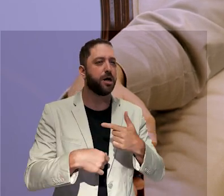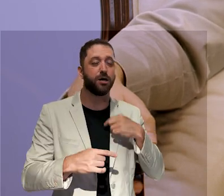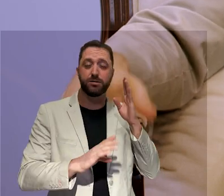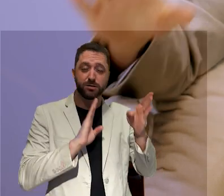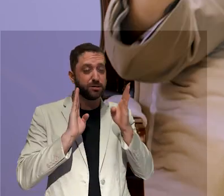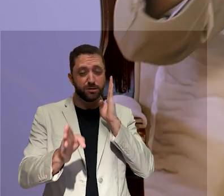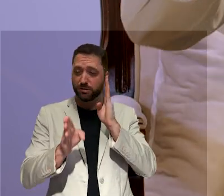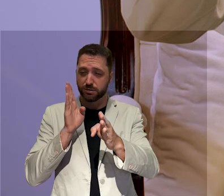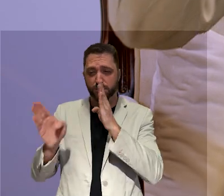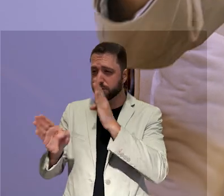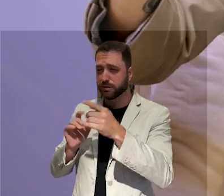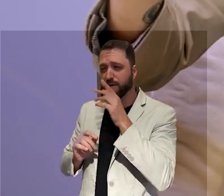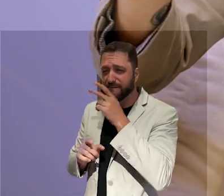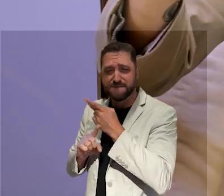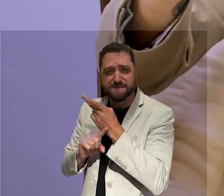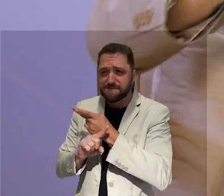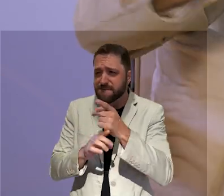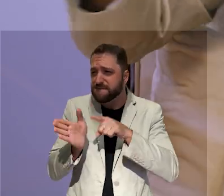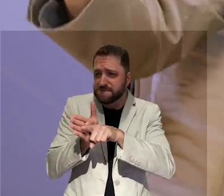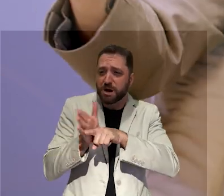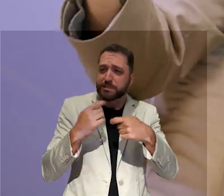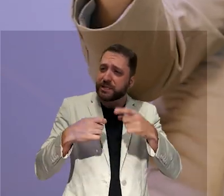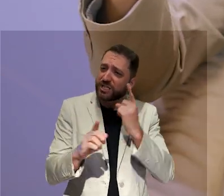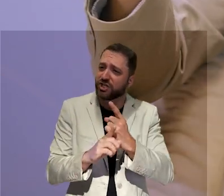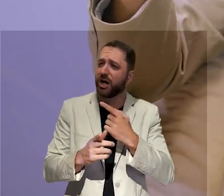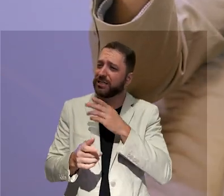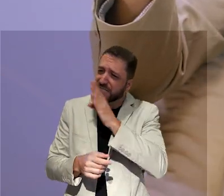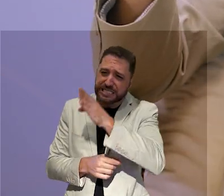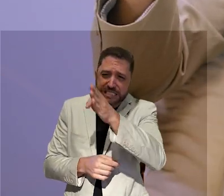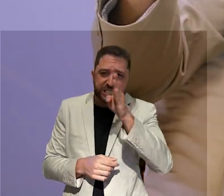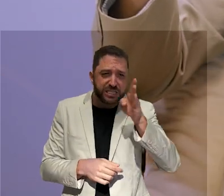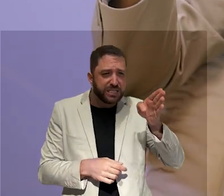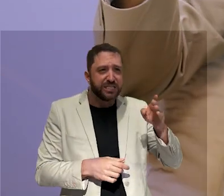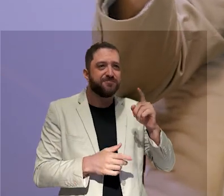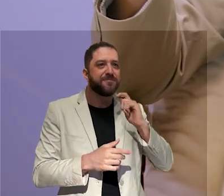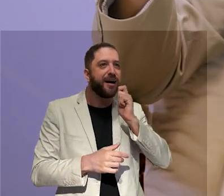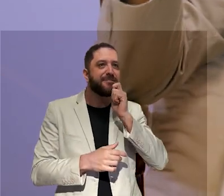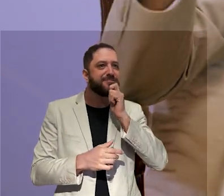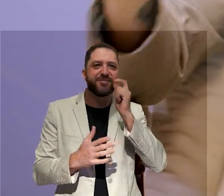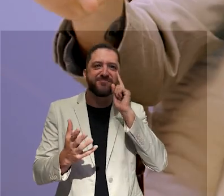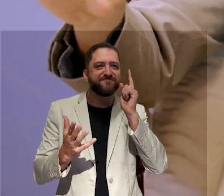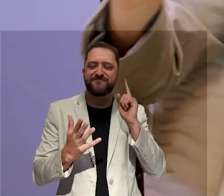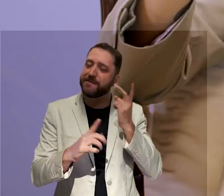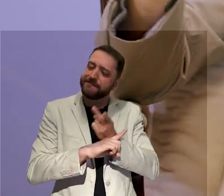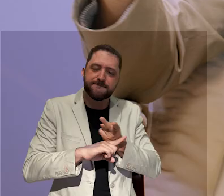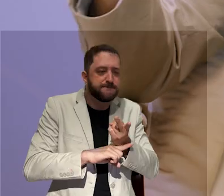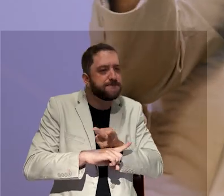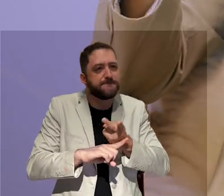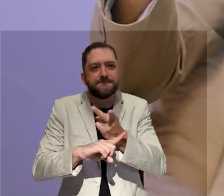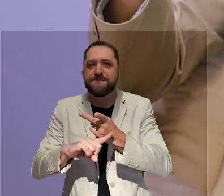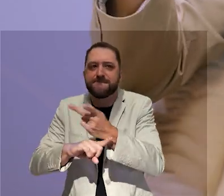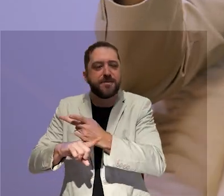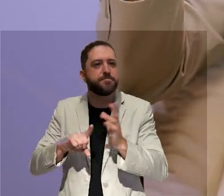comecei a falar, cara, eu tô encontrando. É por aqui. Ainda não sei, mas é por aqui. Eu tô achando, tá?